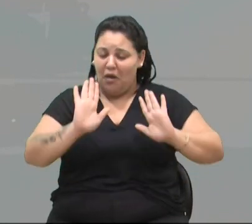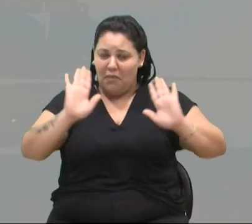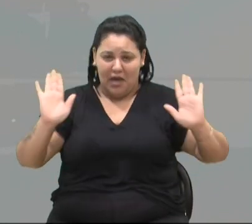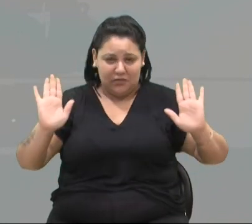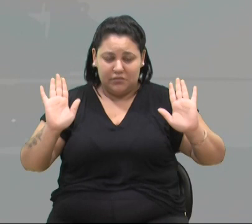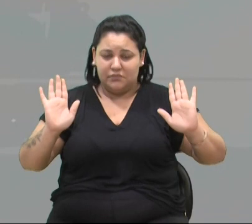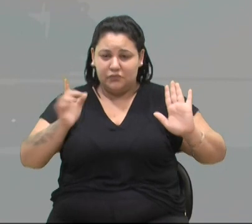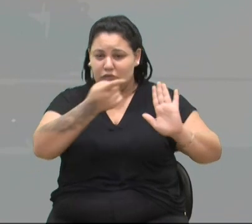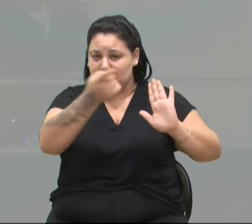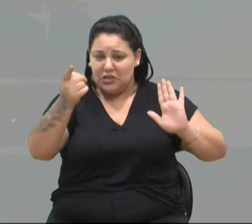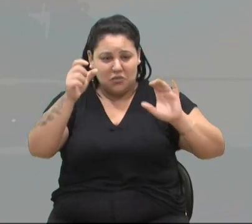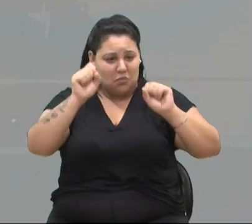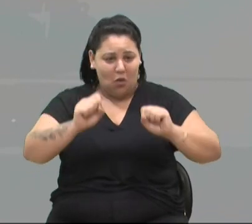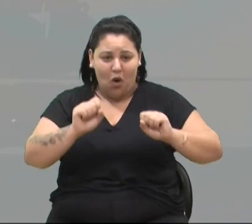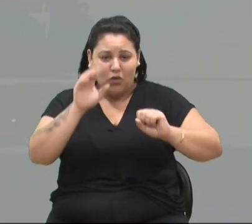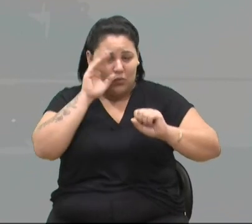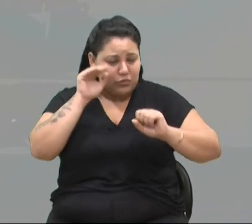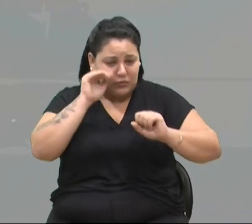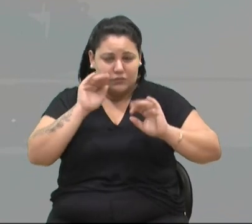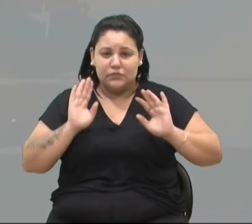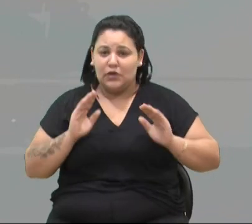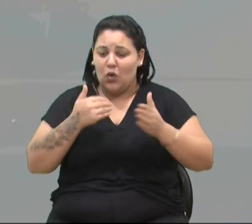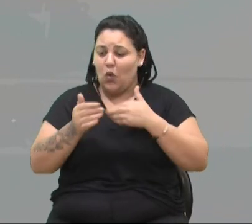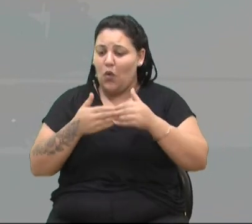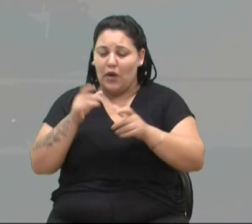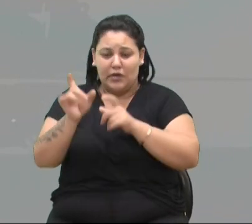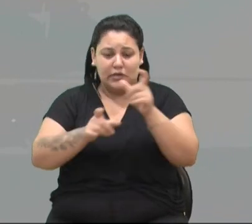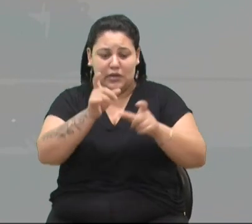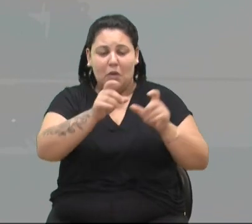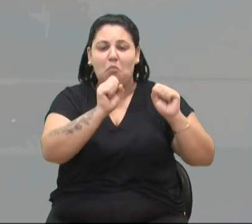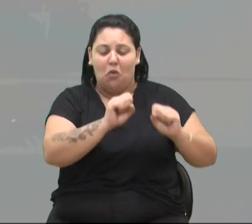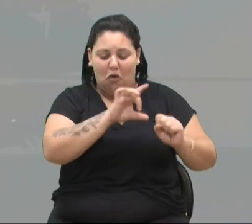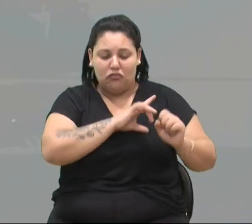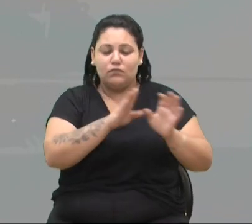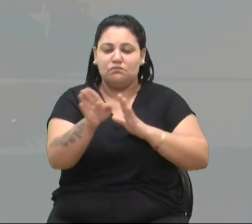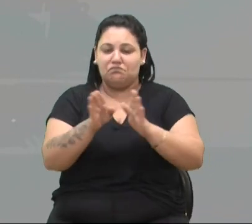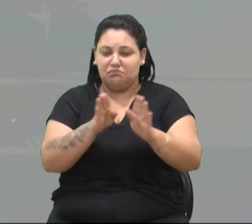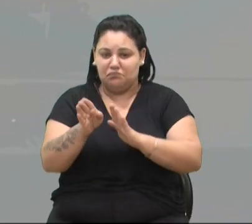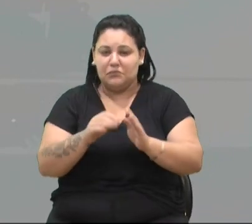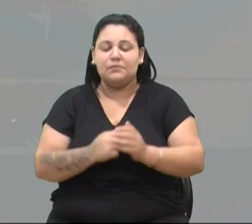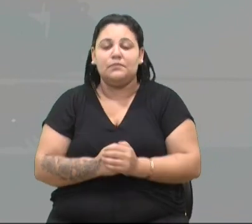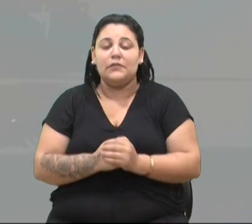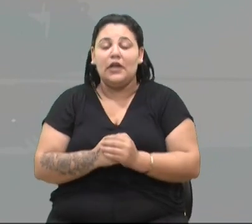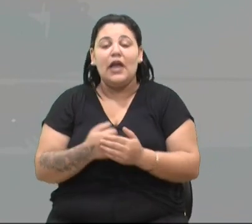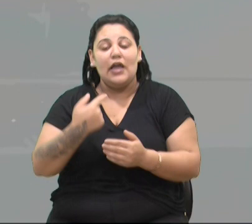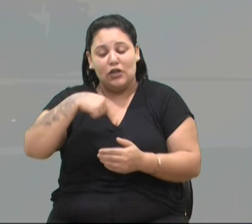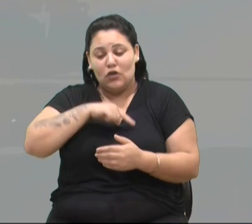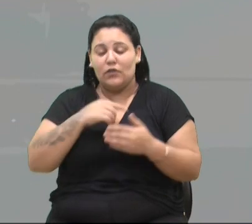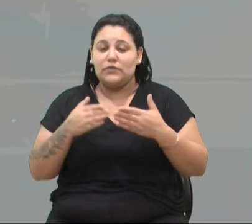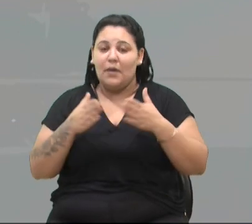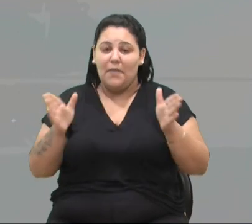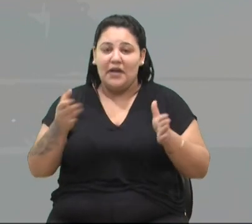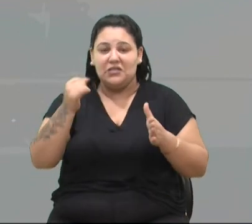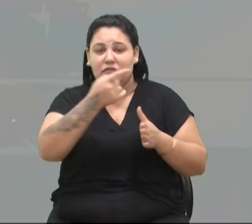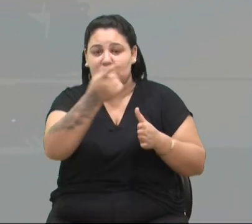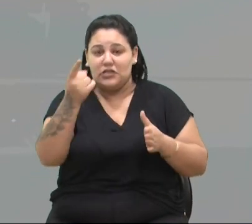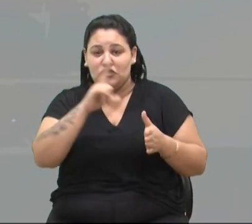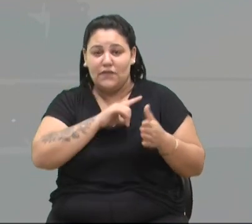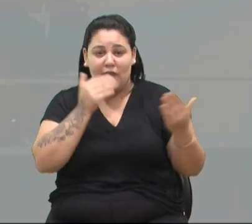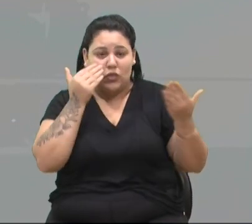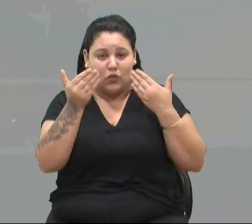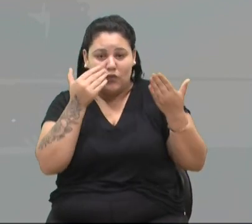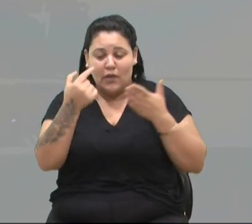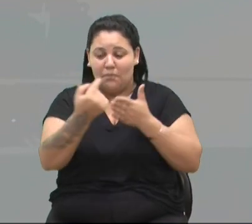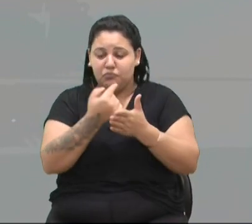à consulta de qualquer cidadão, né? E estamos à disposição para dúvidas, para perguntas,